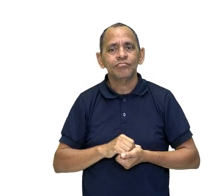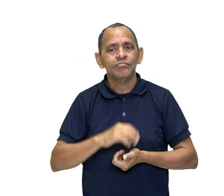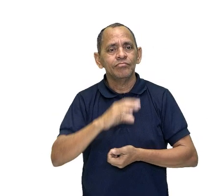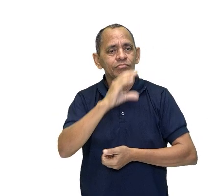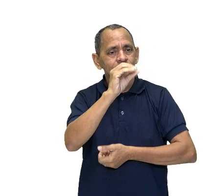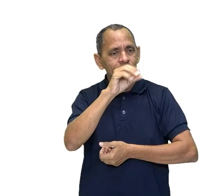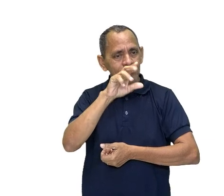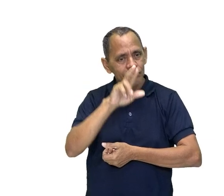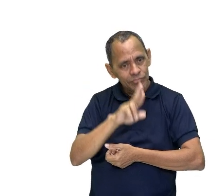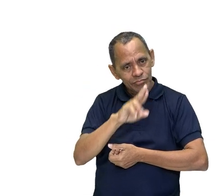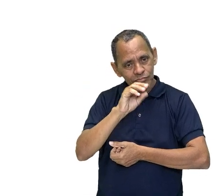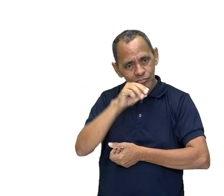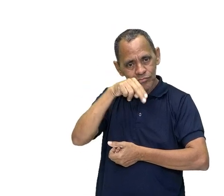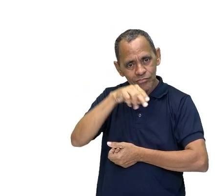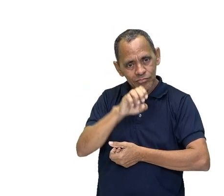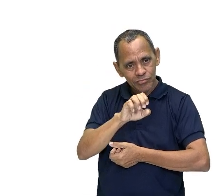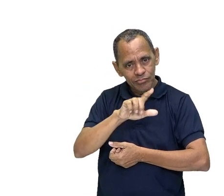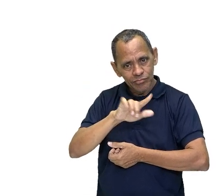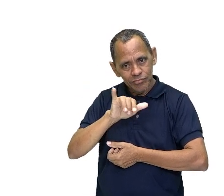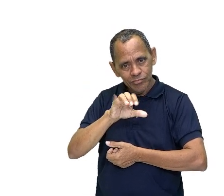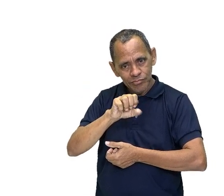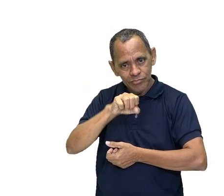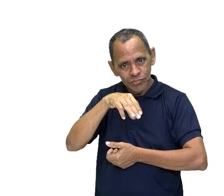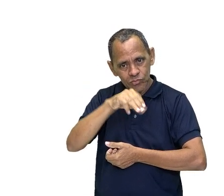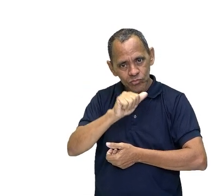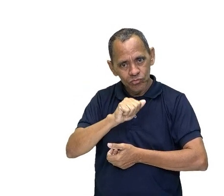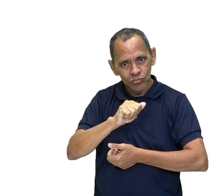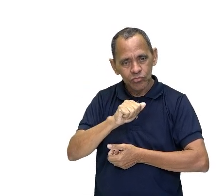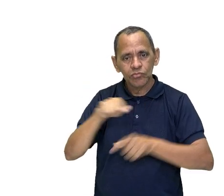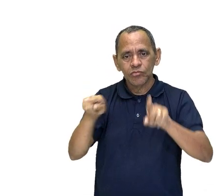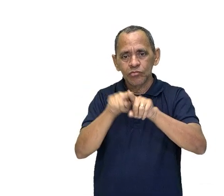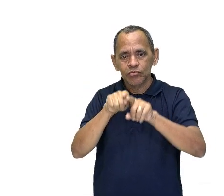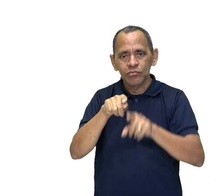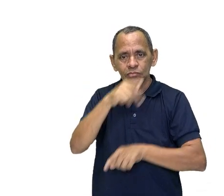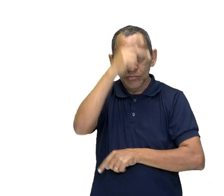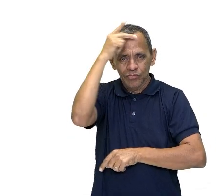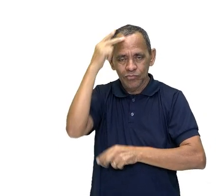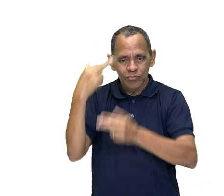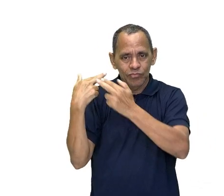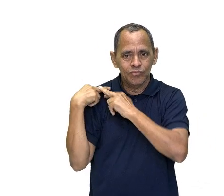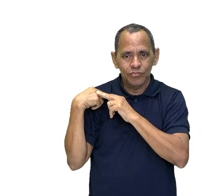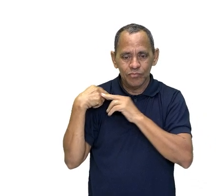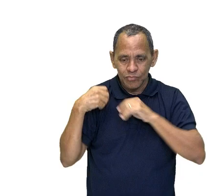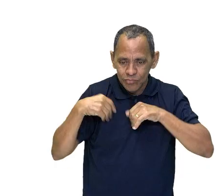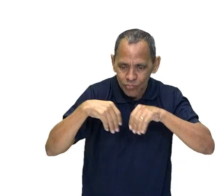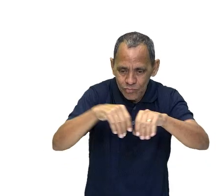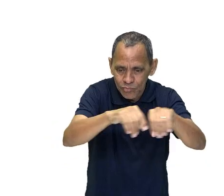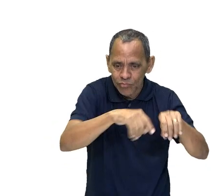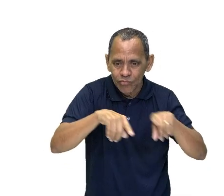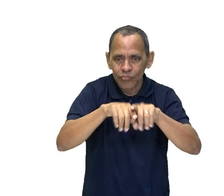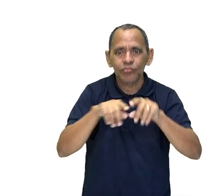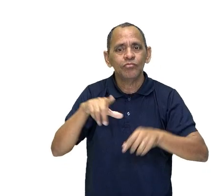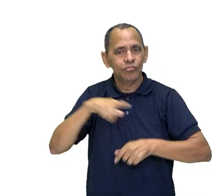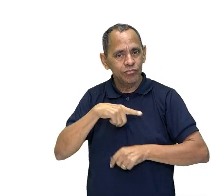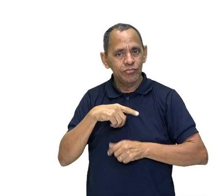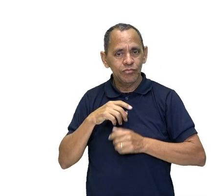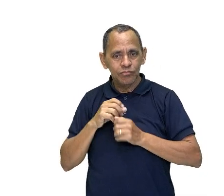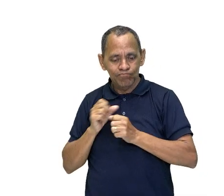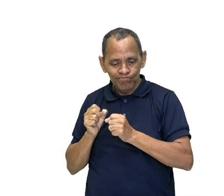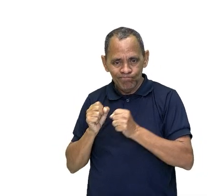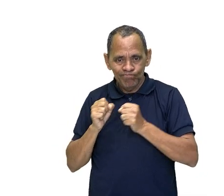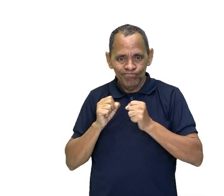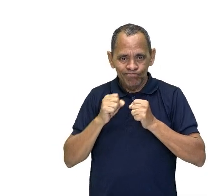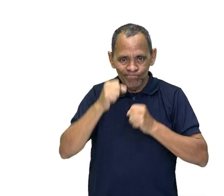coronéis, os chefes políticos e os latifundiários tinham uma importância econômica e política muito forte no interior